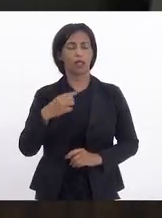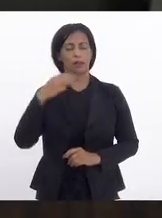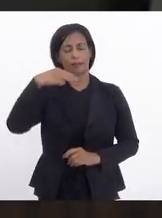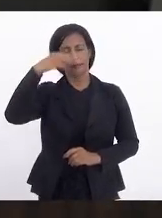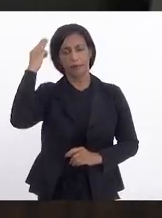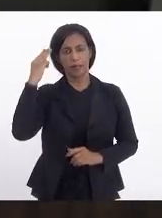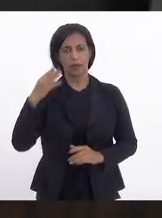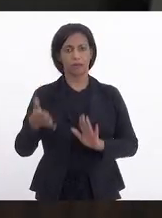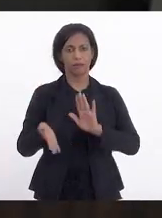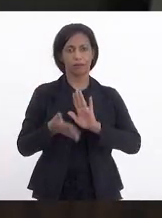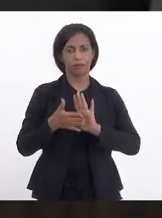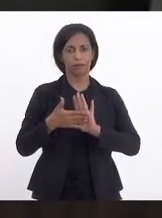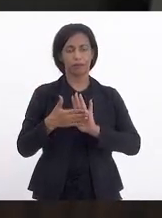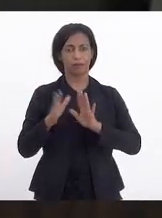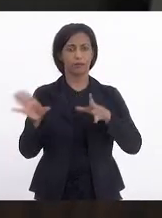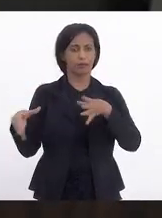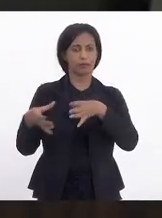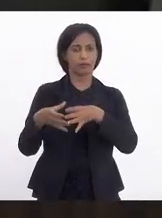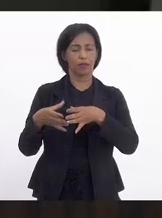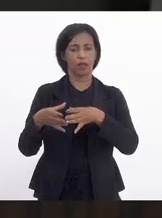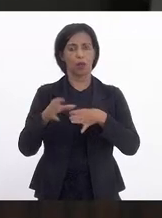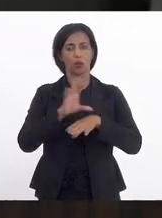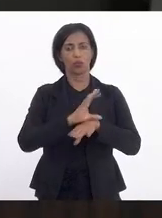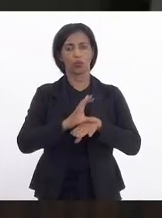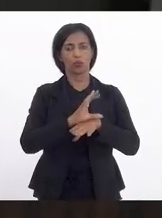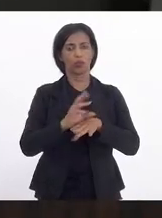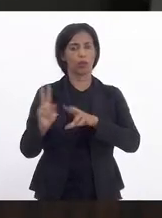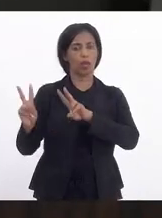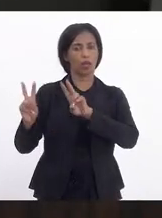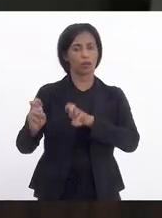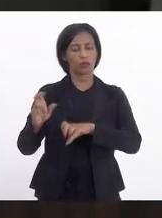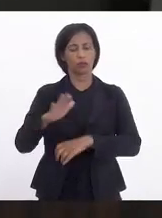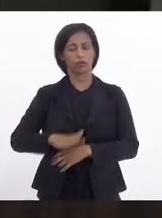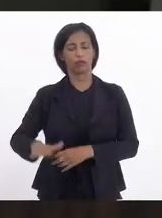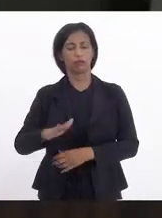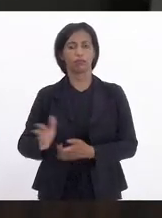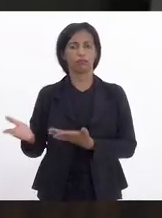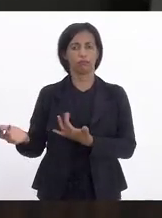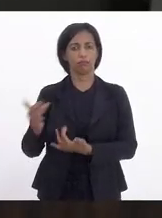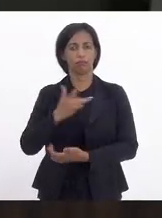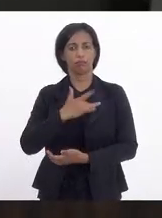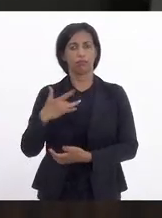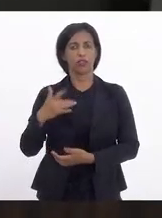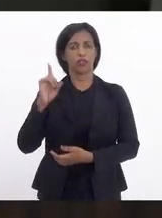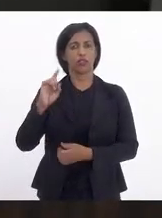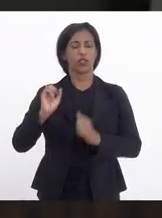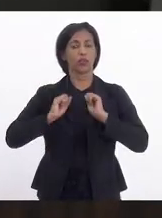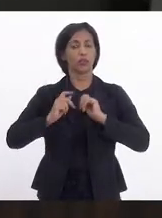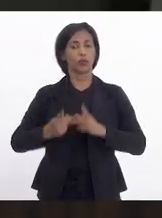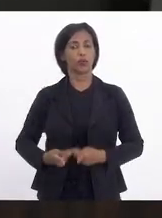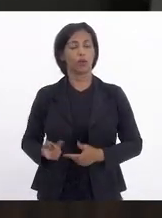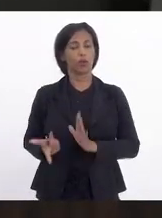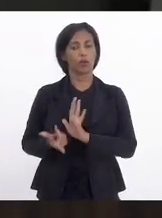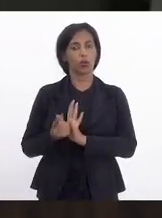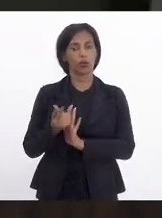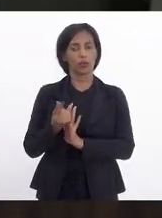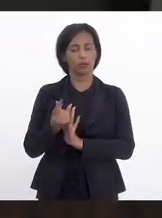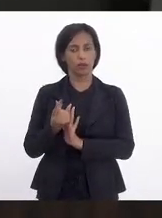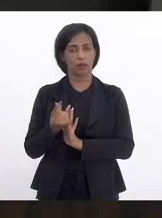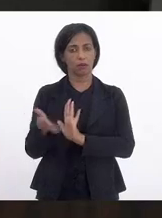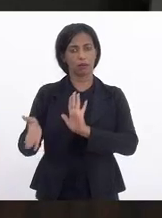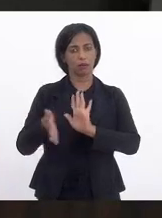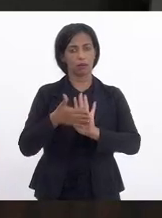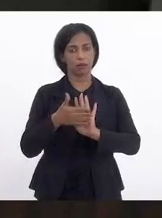e massa parte do pneu de pareceres das comissões posições disso ajuda a criança adolescente saúde e defesa dos direitos humanos e orçamento